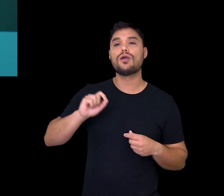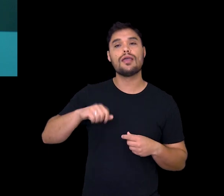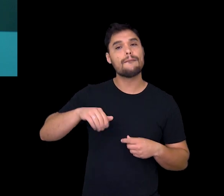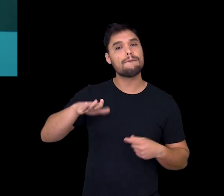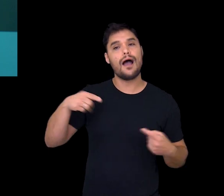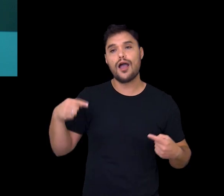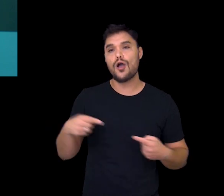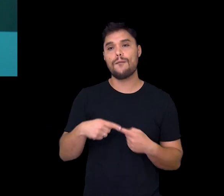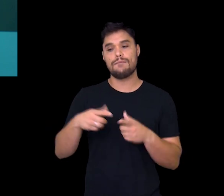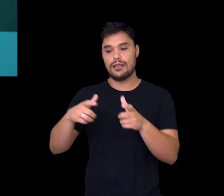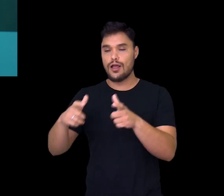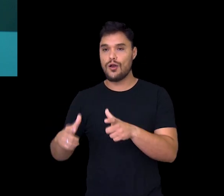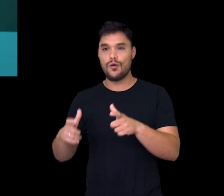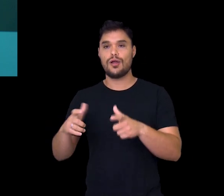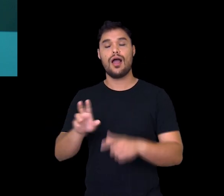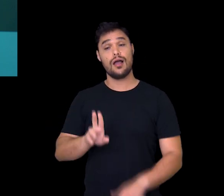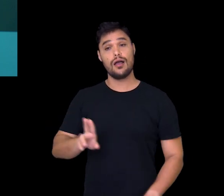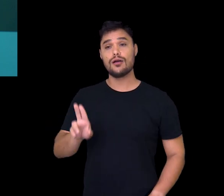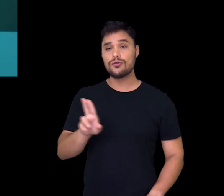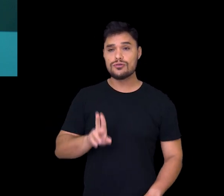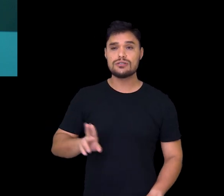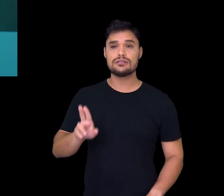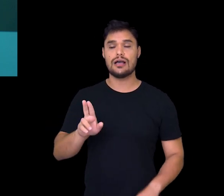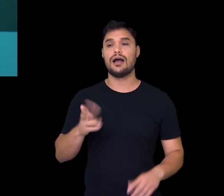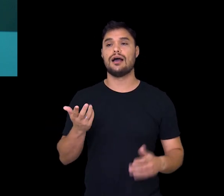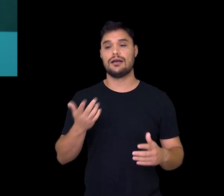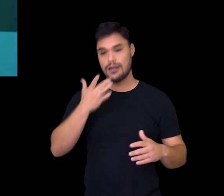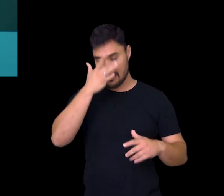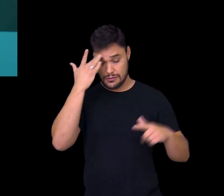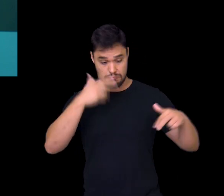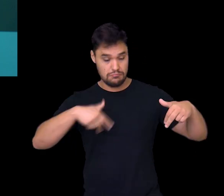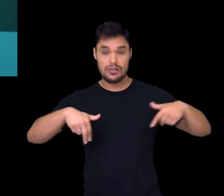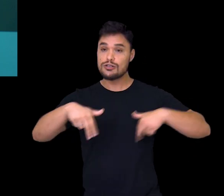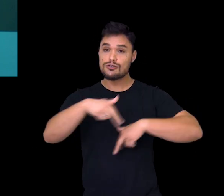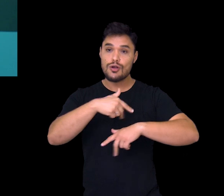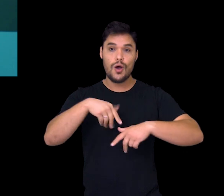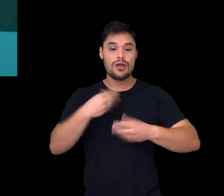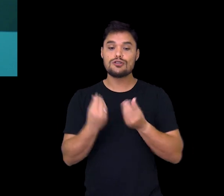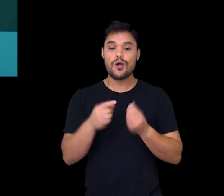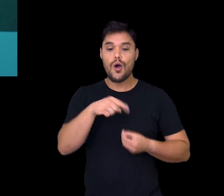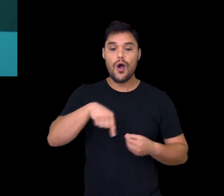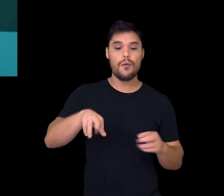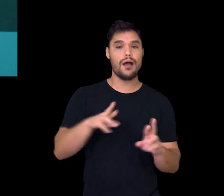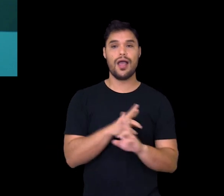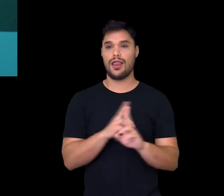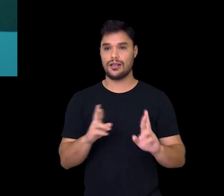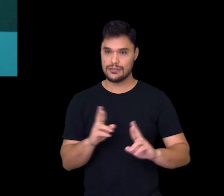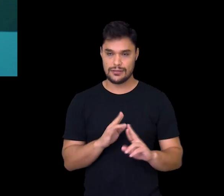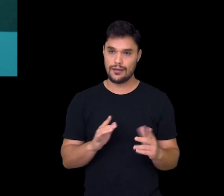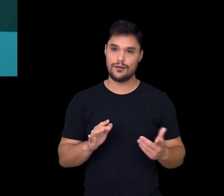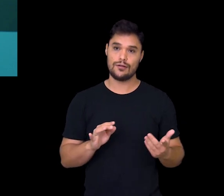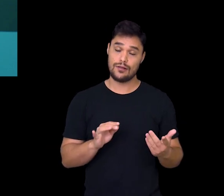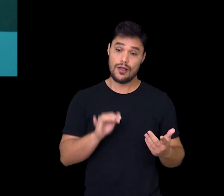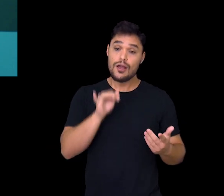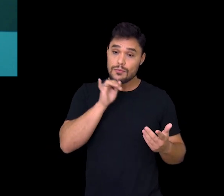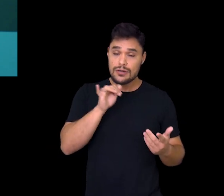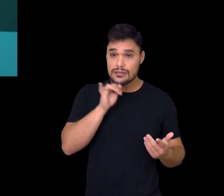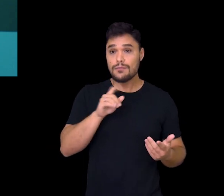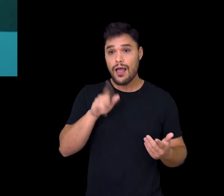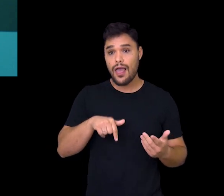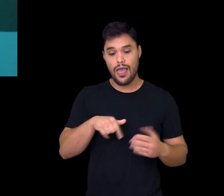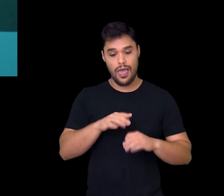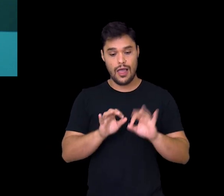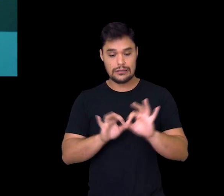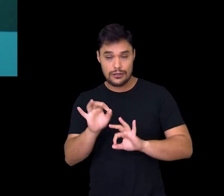lugar a partir do trânsito das pessoas e das relações de tudo isso que existe, como é um planejamento que é utilizado